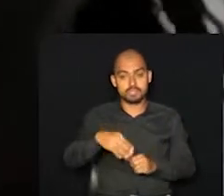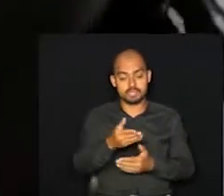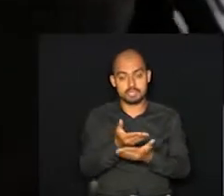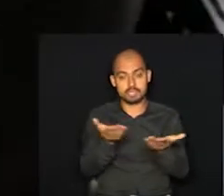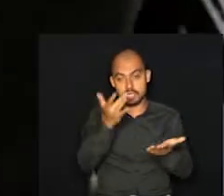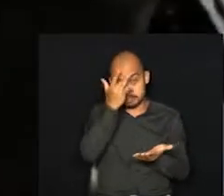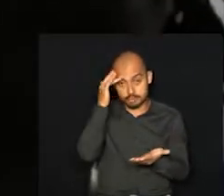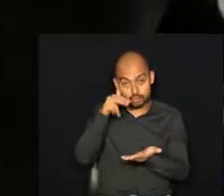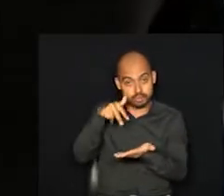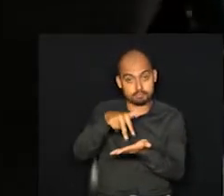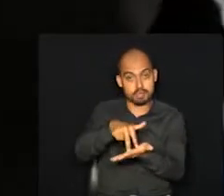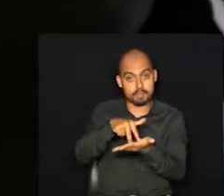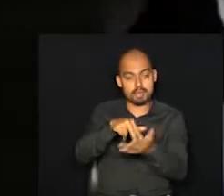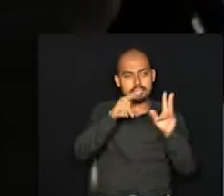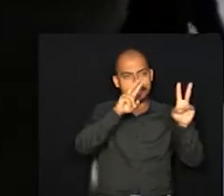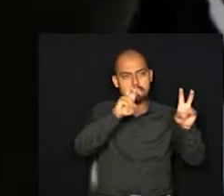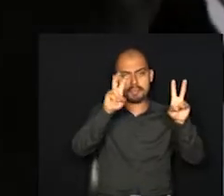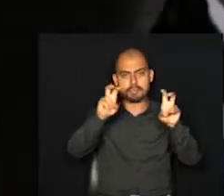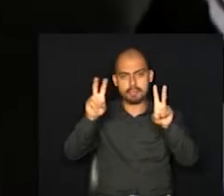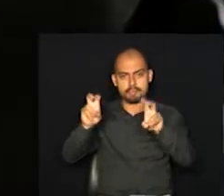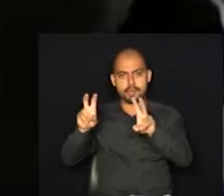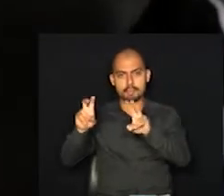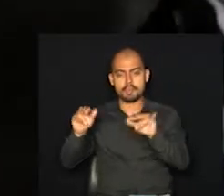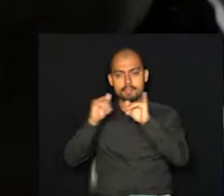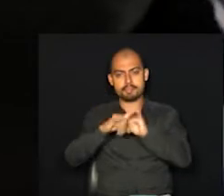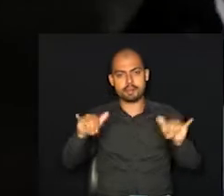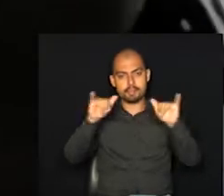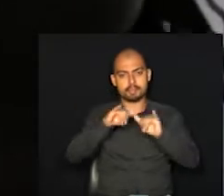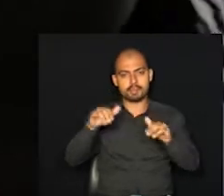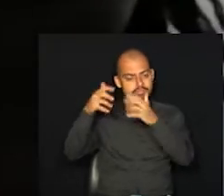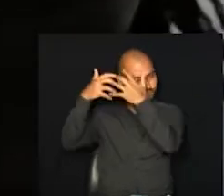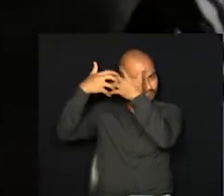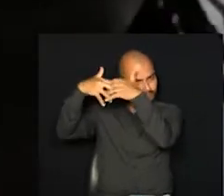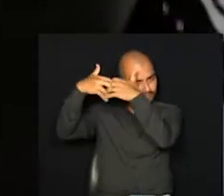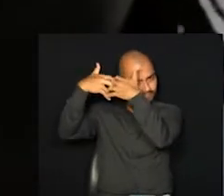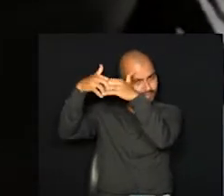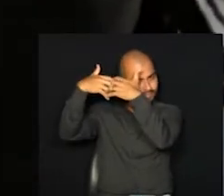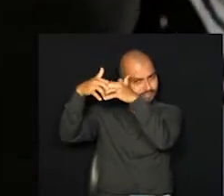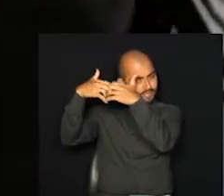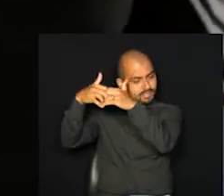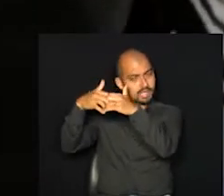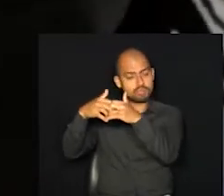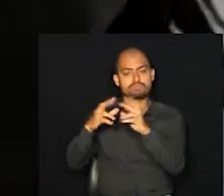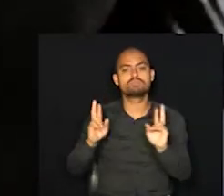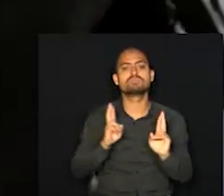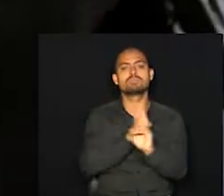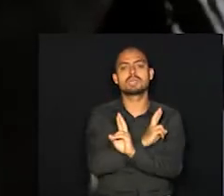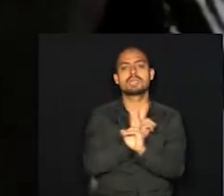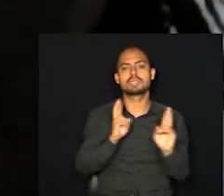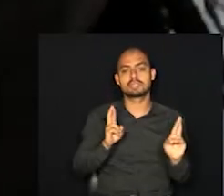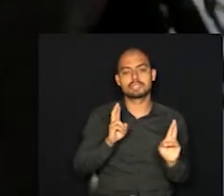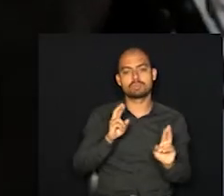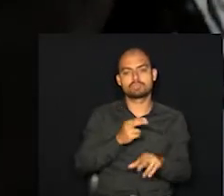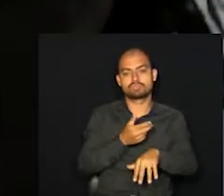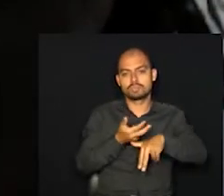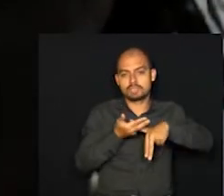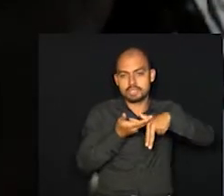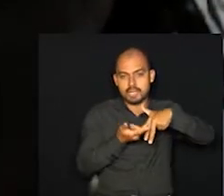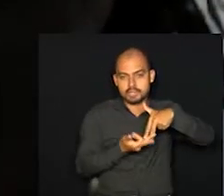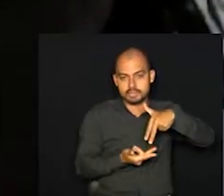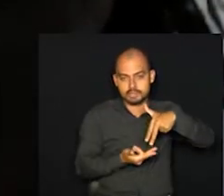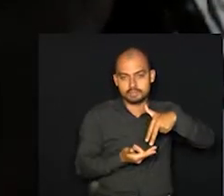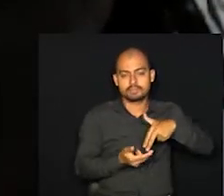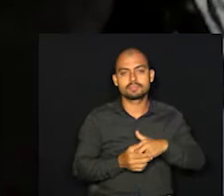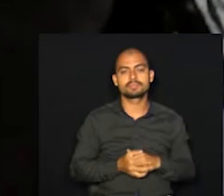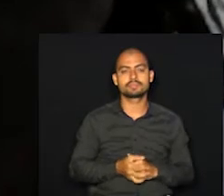sempre abordando, fazendo reflexões, fazendo citações em relação à questão racial. Eu acho que